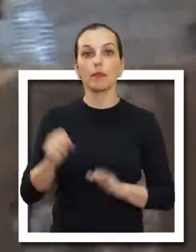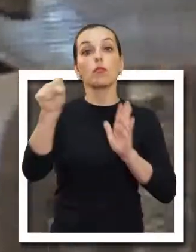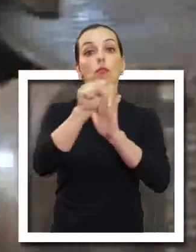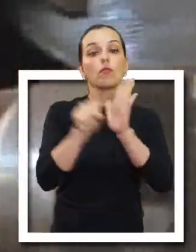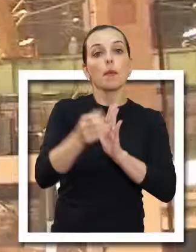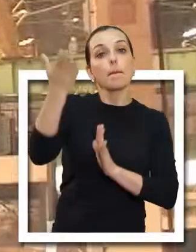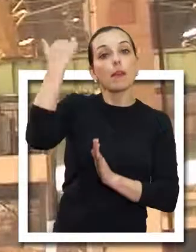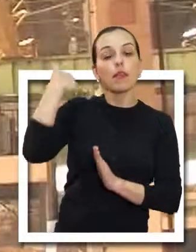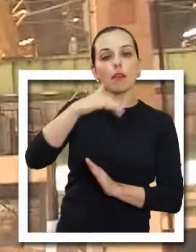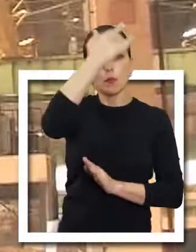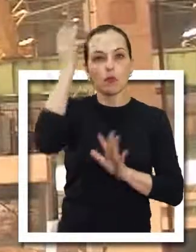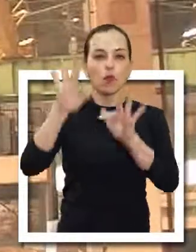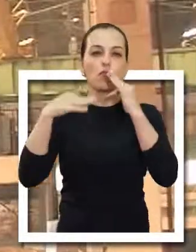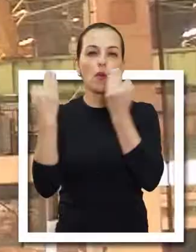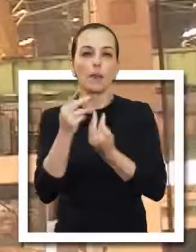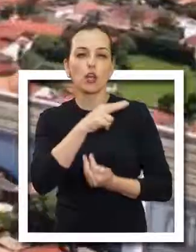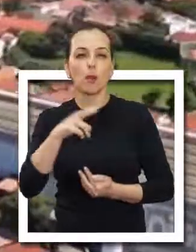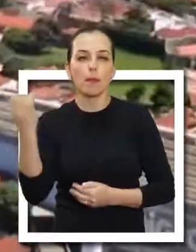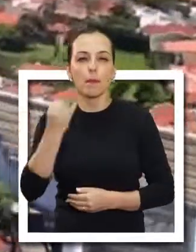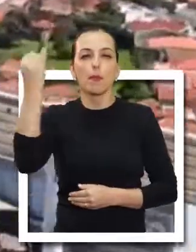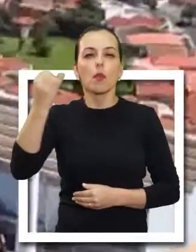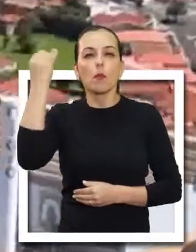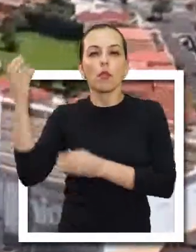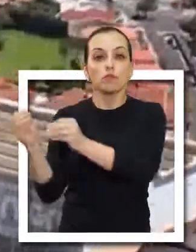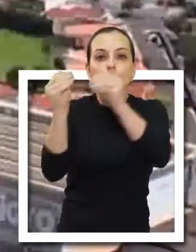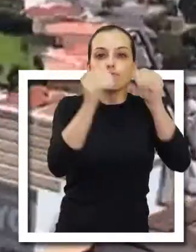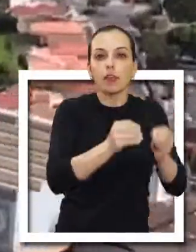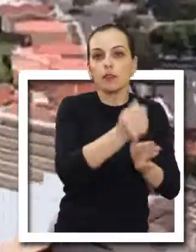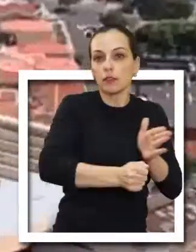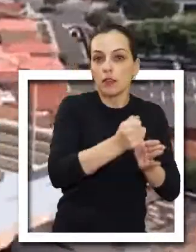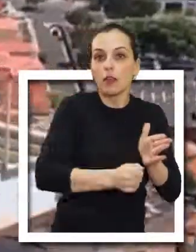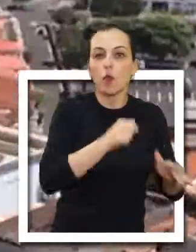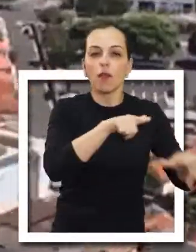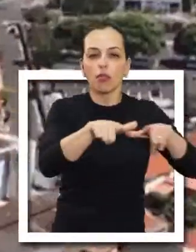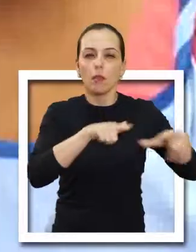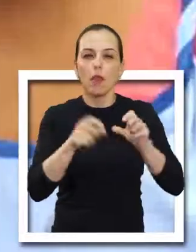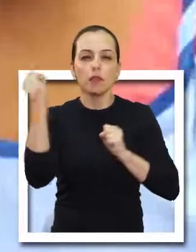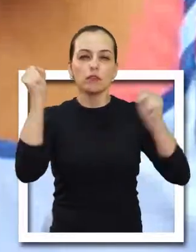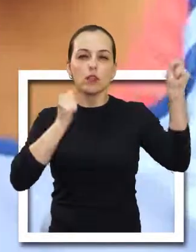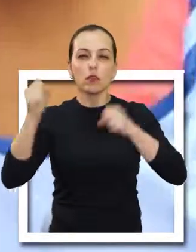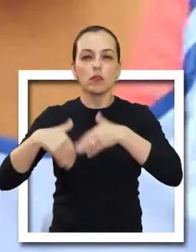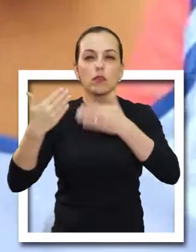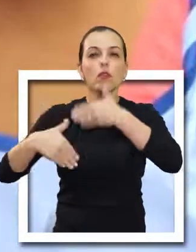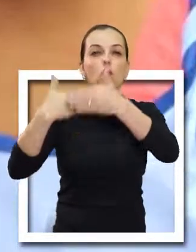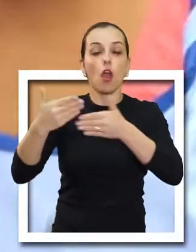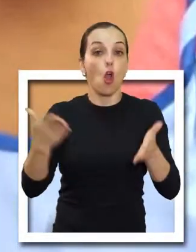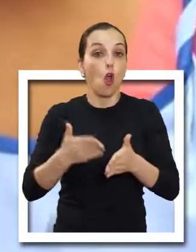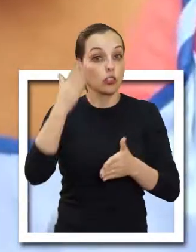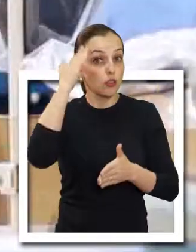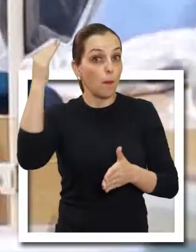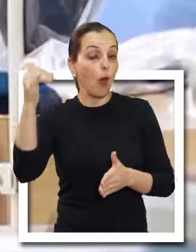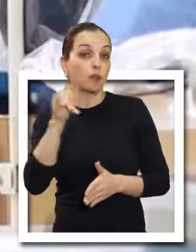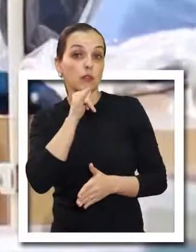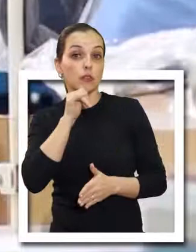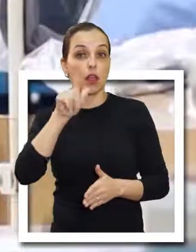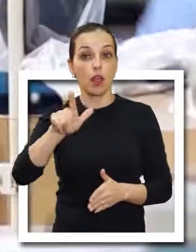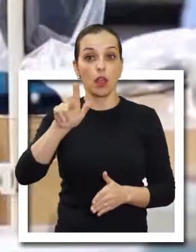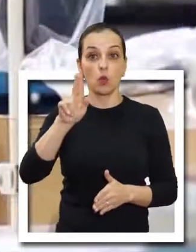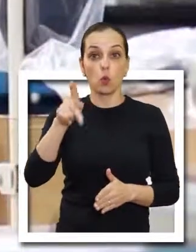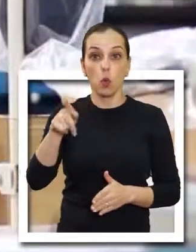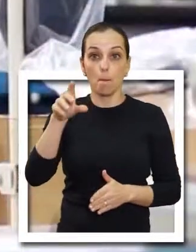No século passado, a indústria local se desenvolveu com o trabalho de famílias de imigrantes, cujos sobrenomes viraram